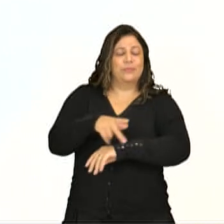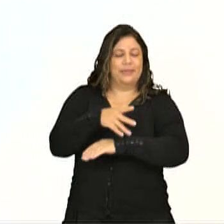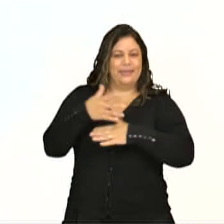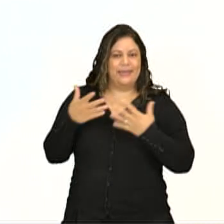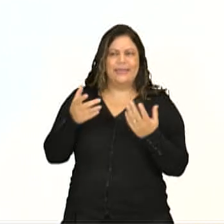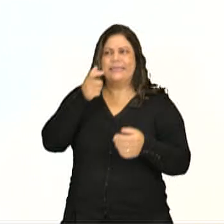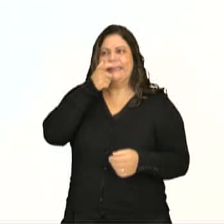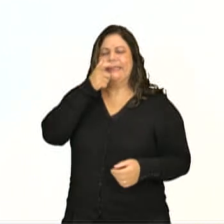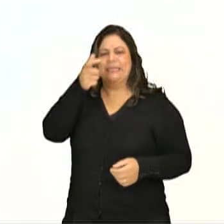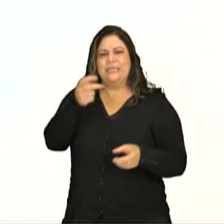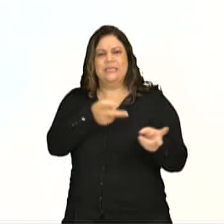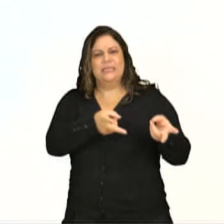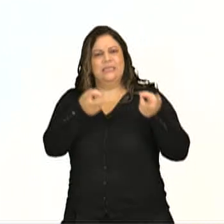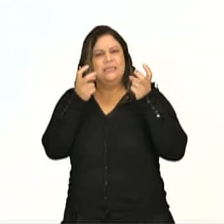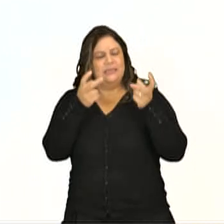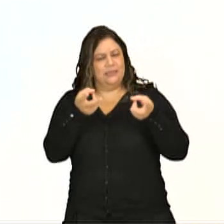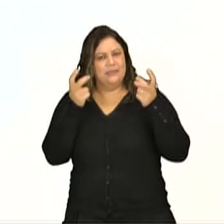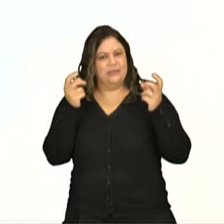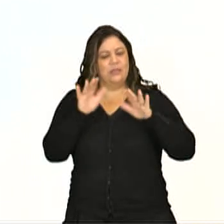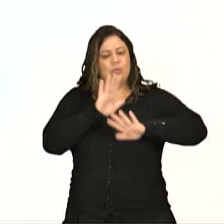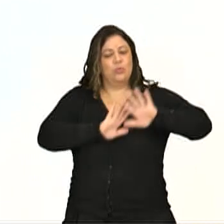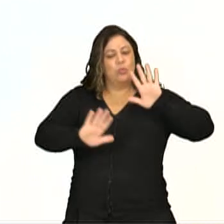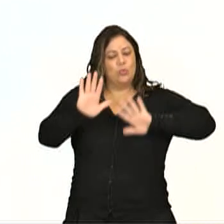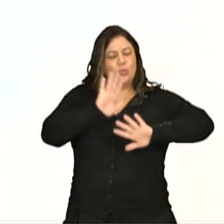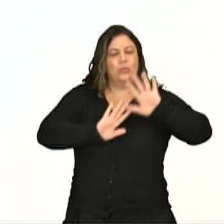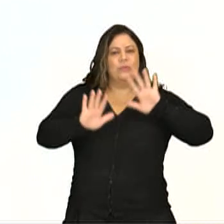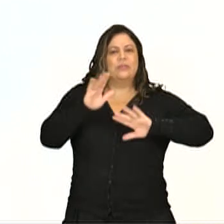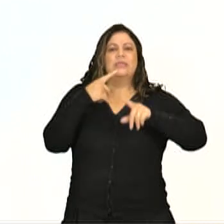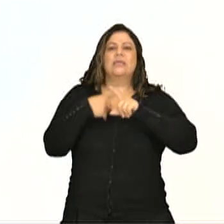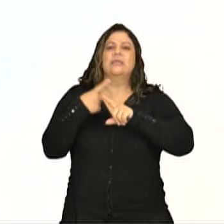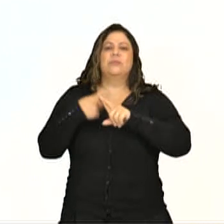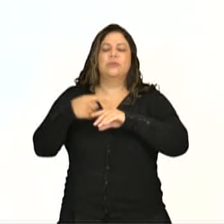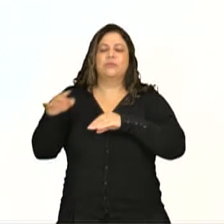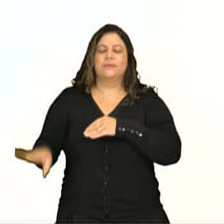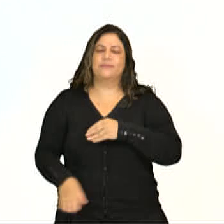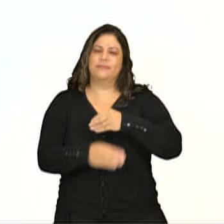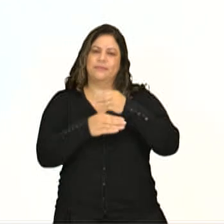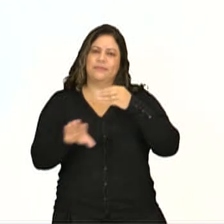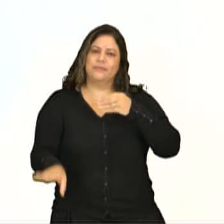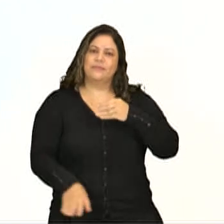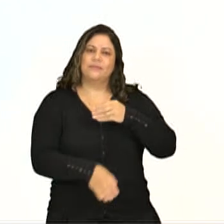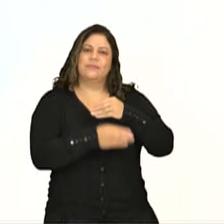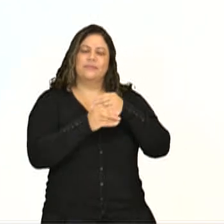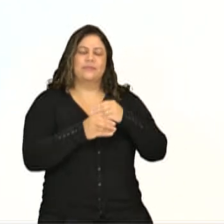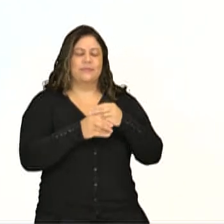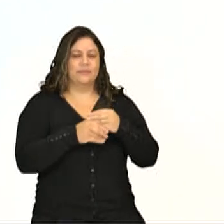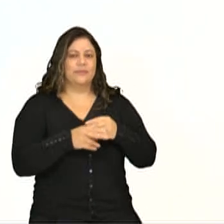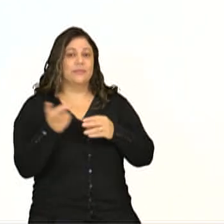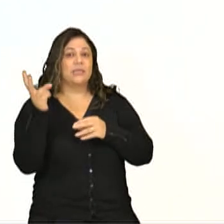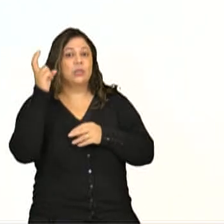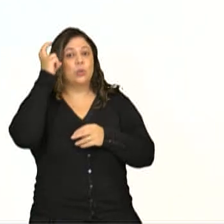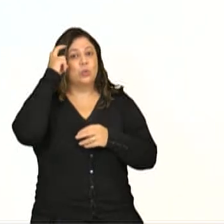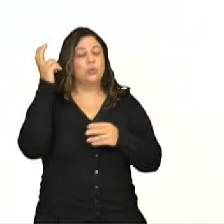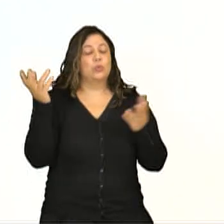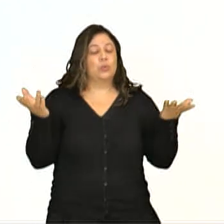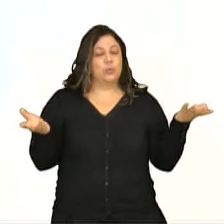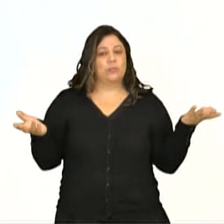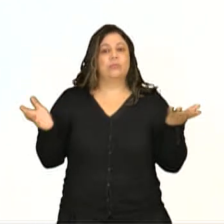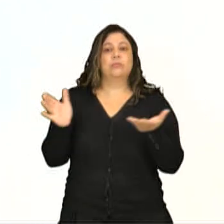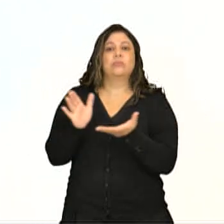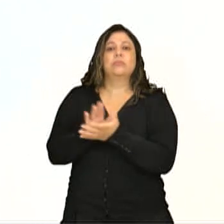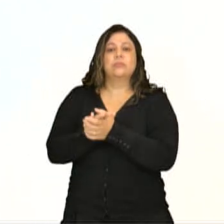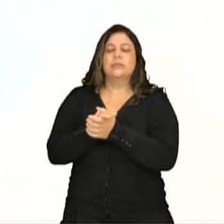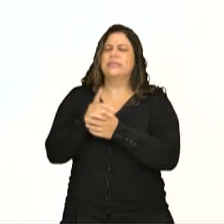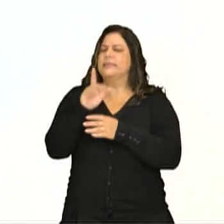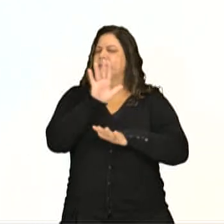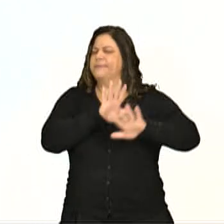interessante nós observarmos e tomarmos esse cuidado. Quando a gente incorpora o elemento de uma cultura na nossa cultura, nós temos que